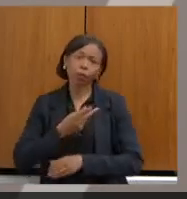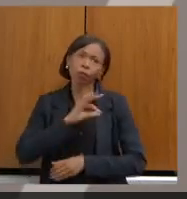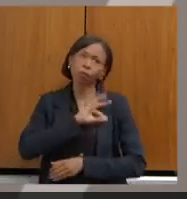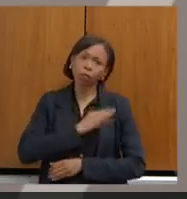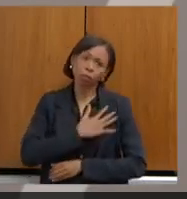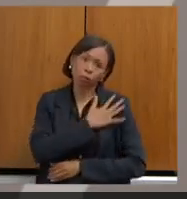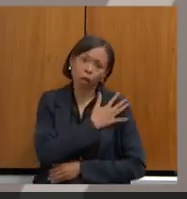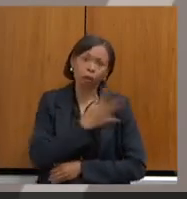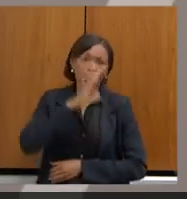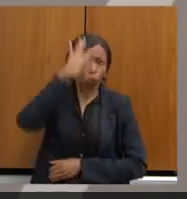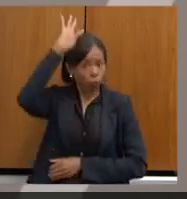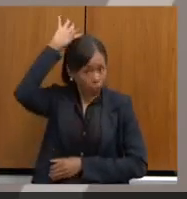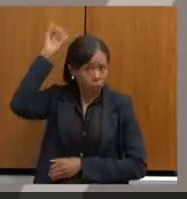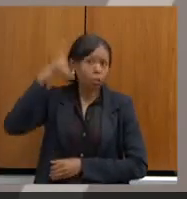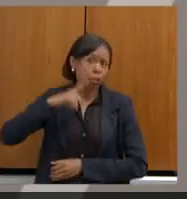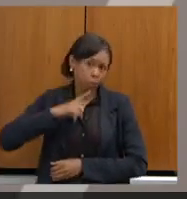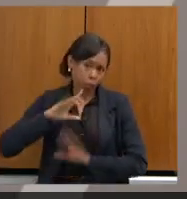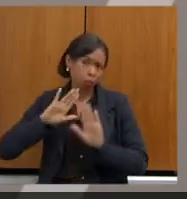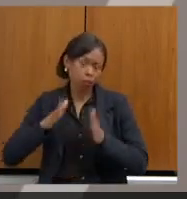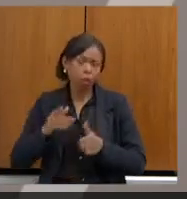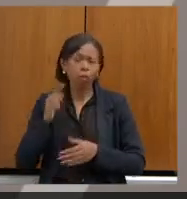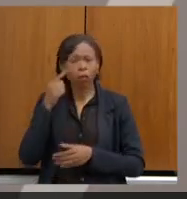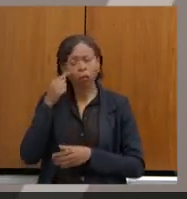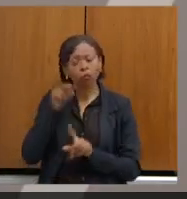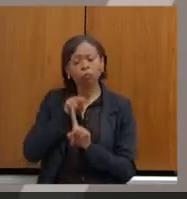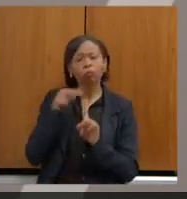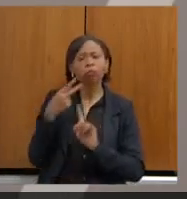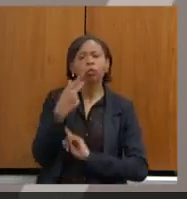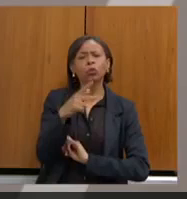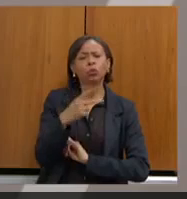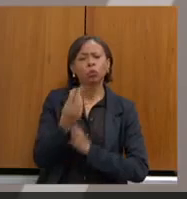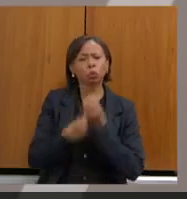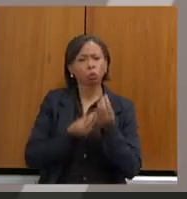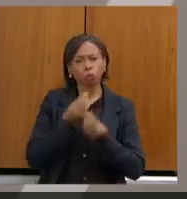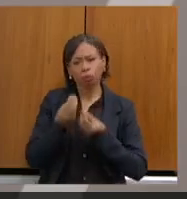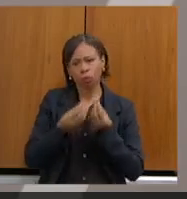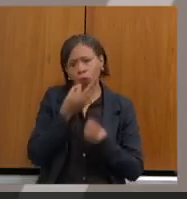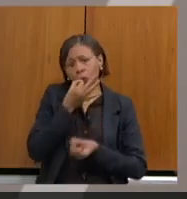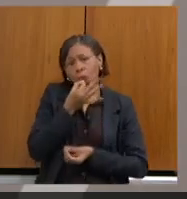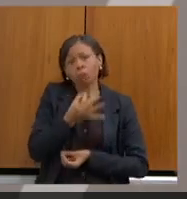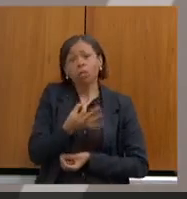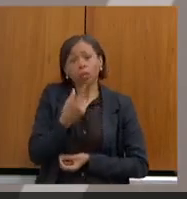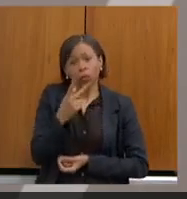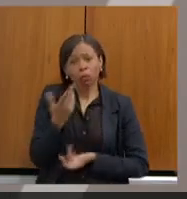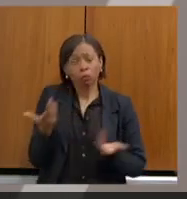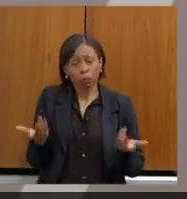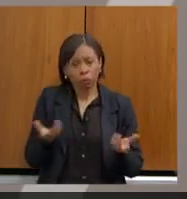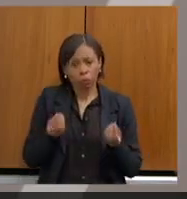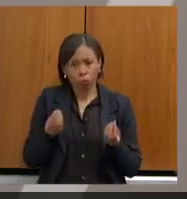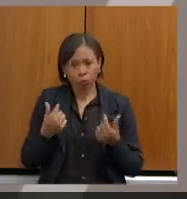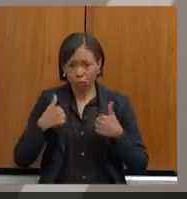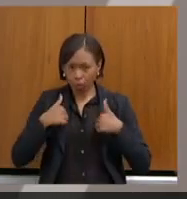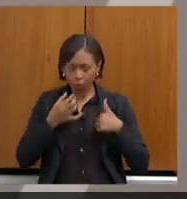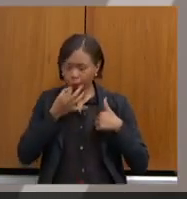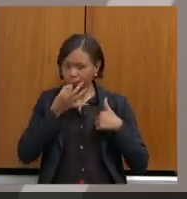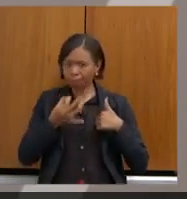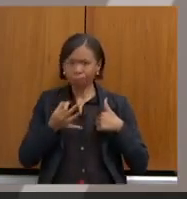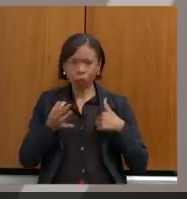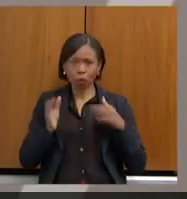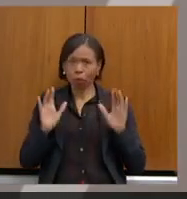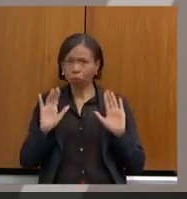bombeiros eu queria até mesmo aprender um pouco da visão do senhor sobre a respeito porque eu realmente não tenho é posicionamento é